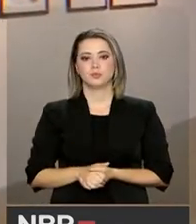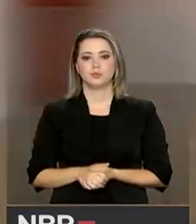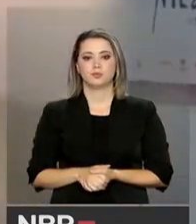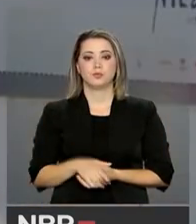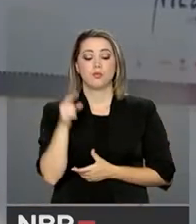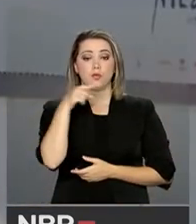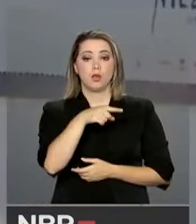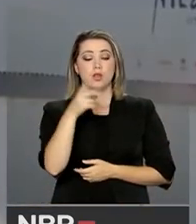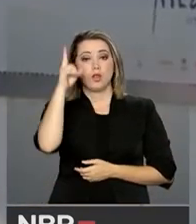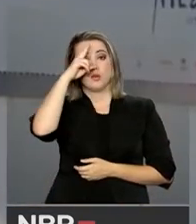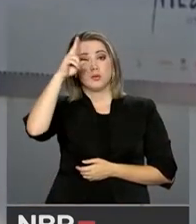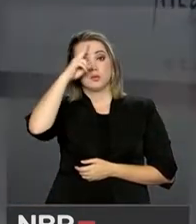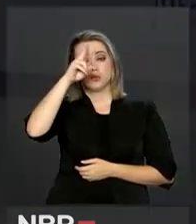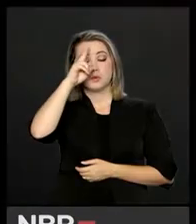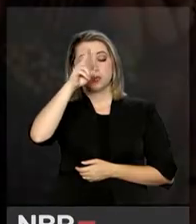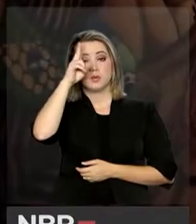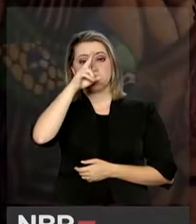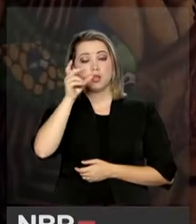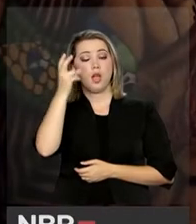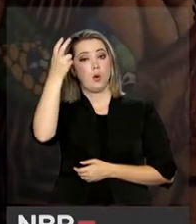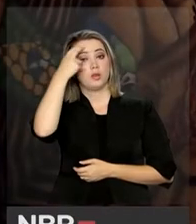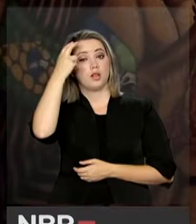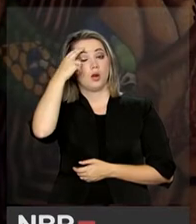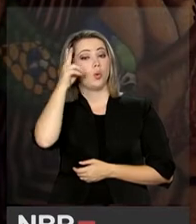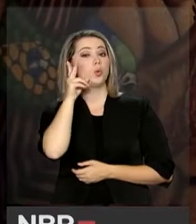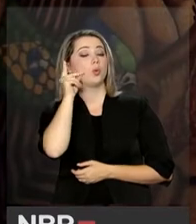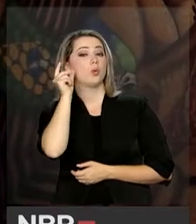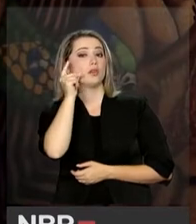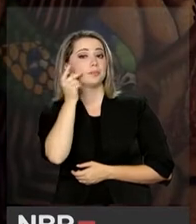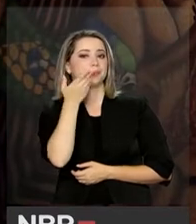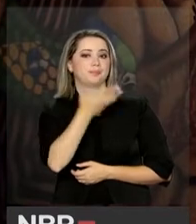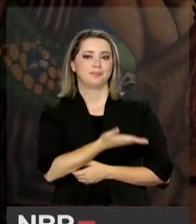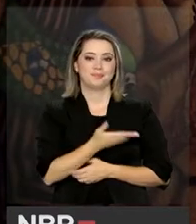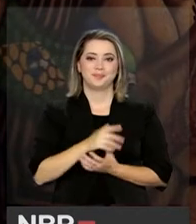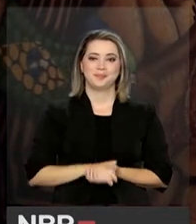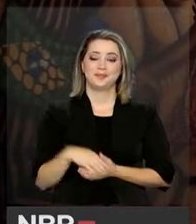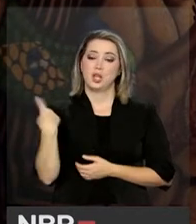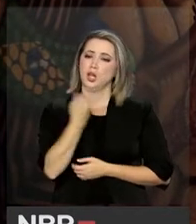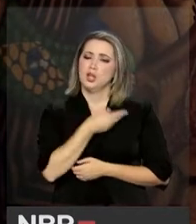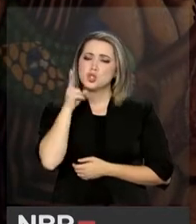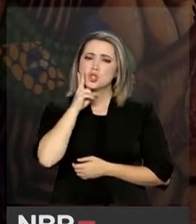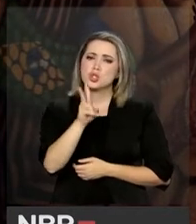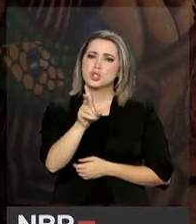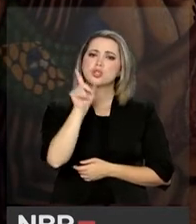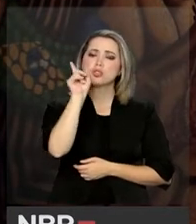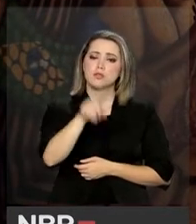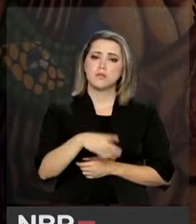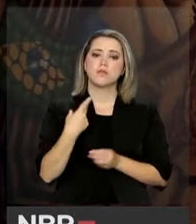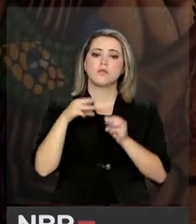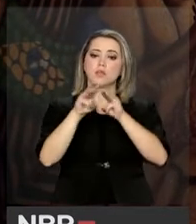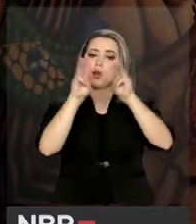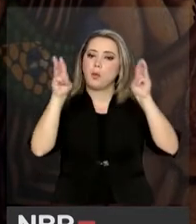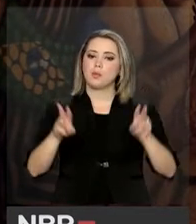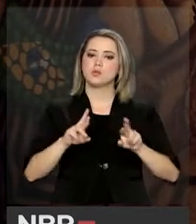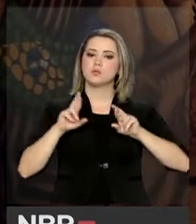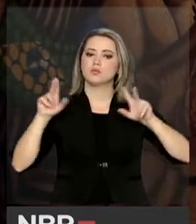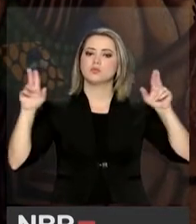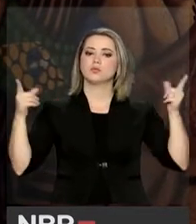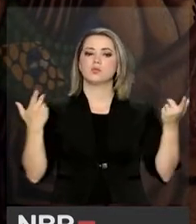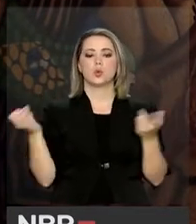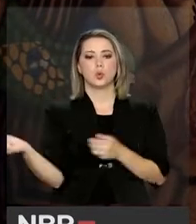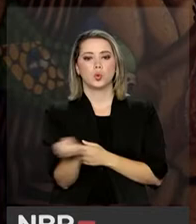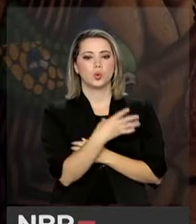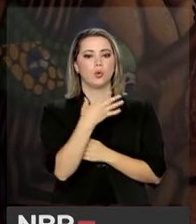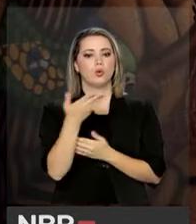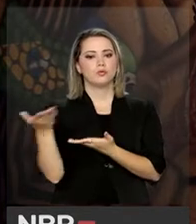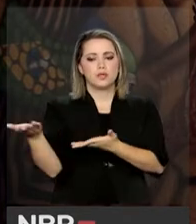e o Memorial da Cultura Cearense. Então, a gente vê que o Centro Dragão do Mar é um museu super versátil, contemporâneo,